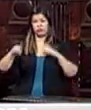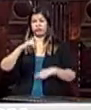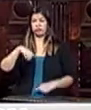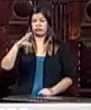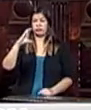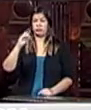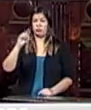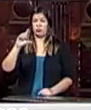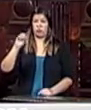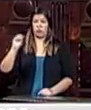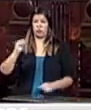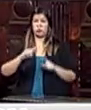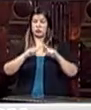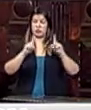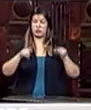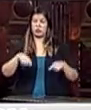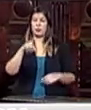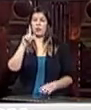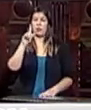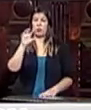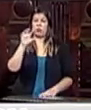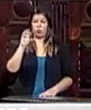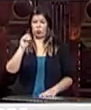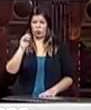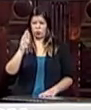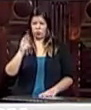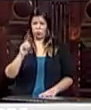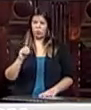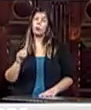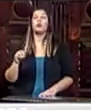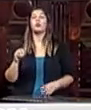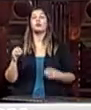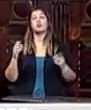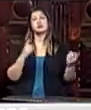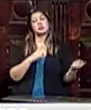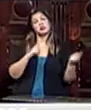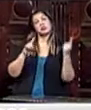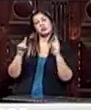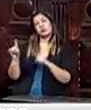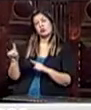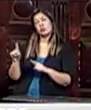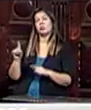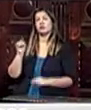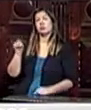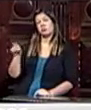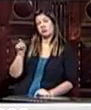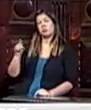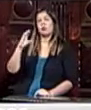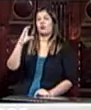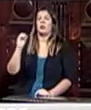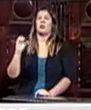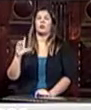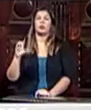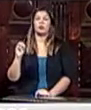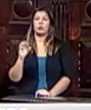Sistema Globo se volta contra o senhor Collor de Mello,